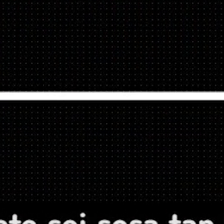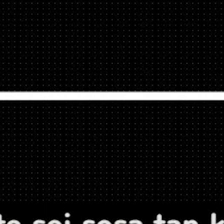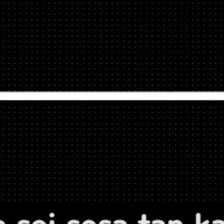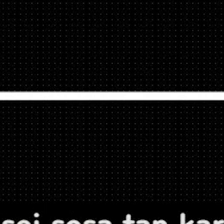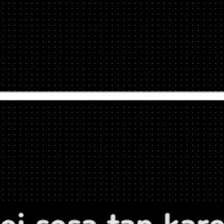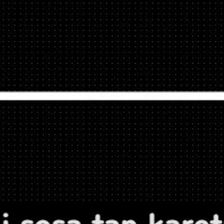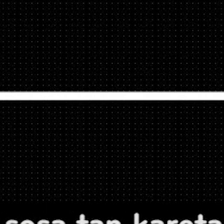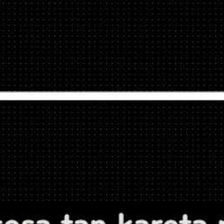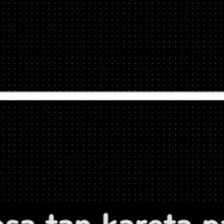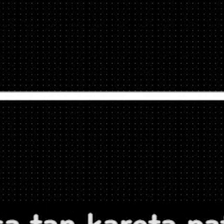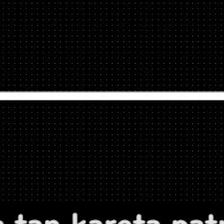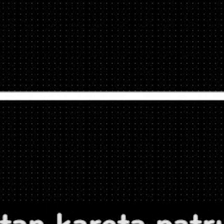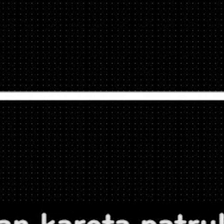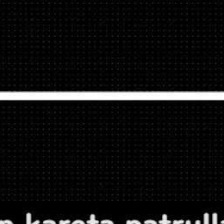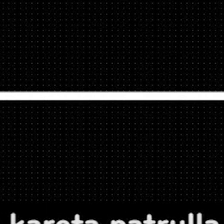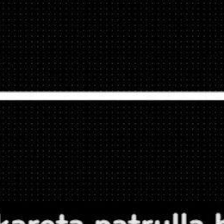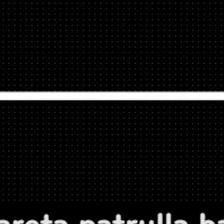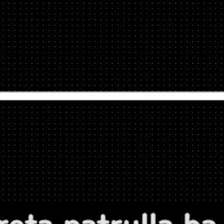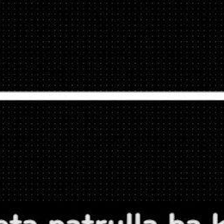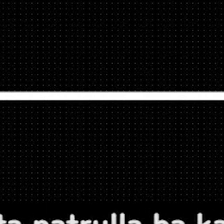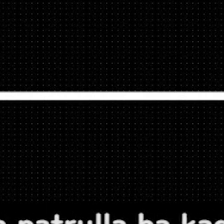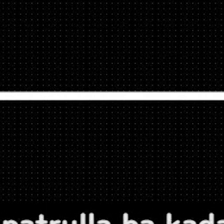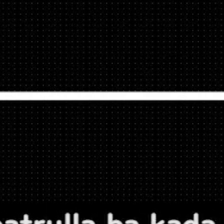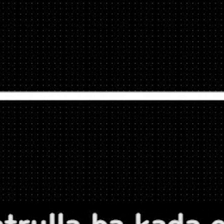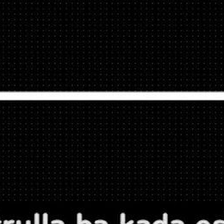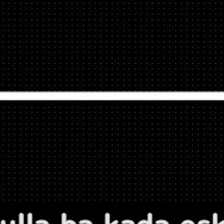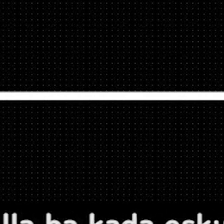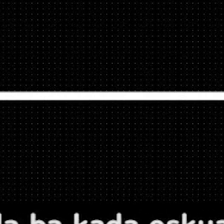Previsão tempo e a Timor-Leste.